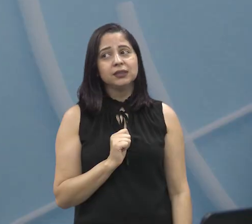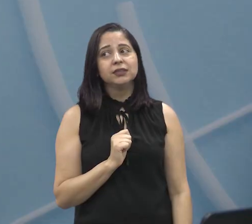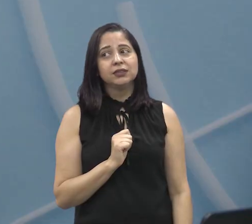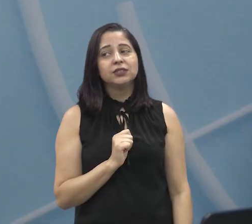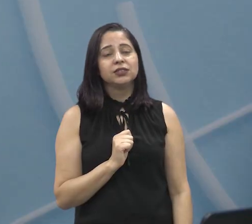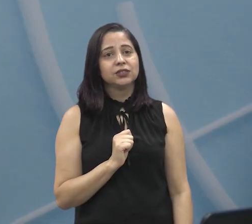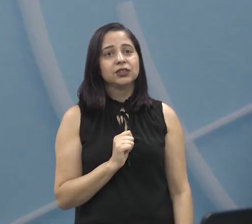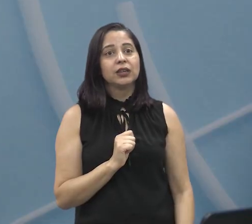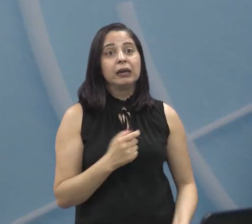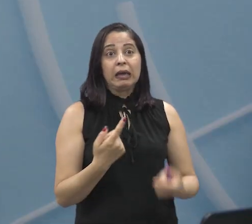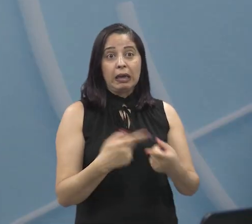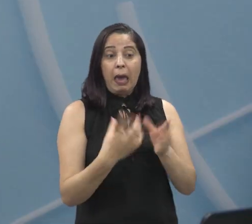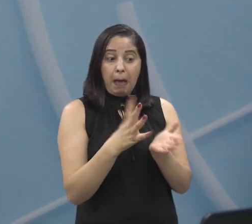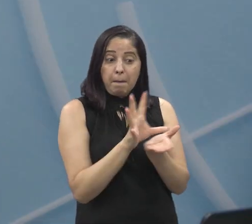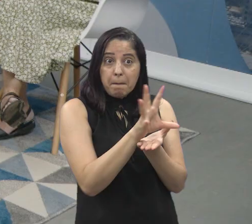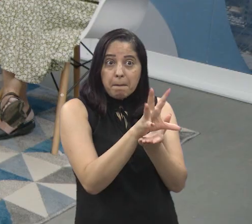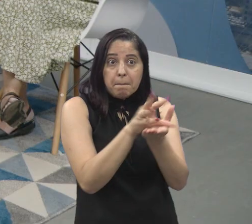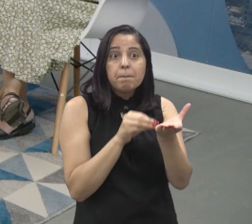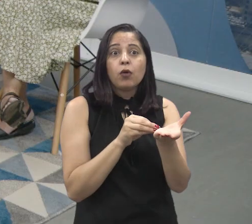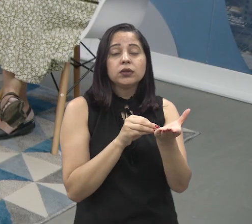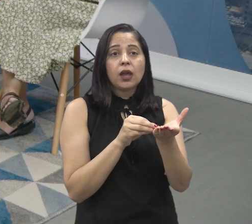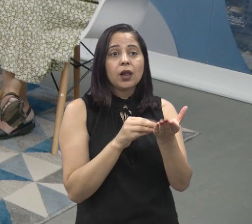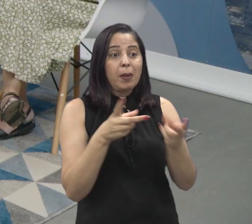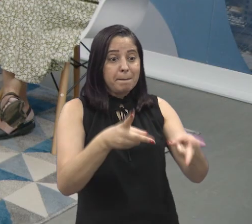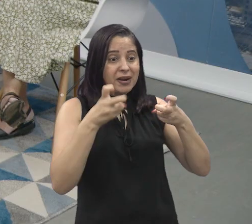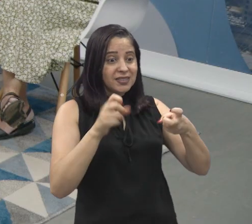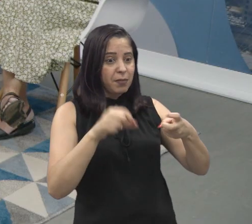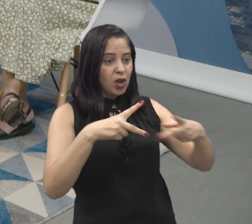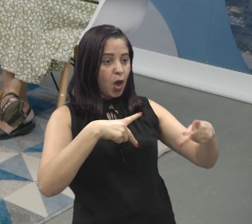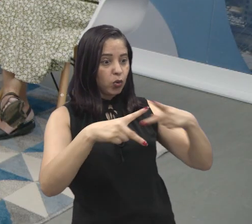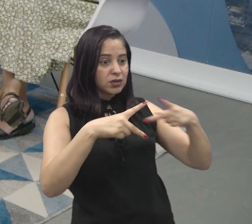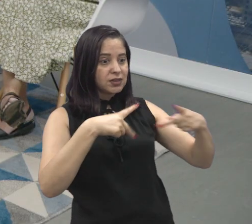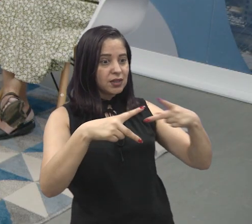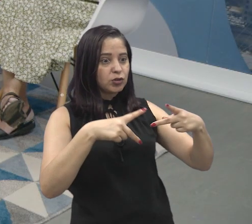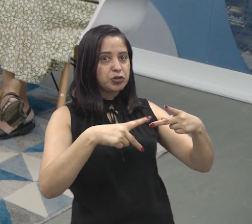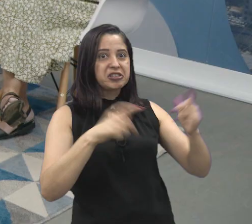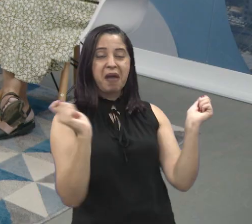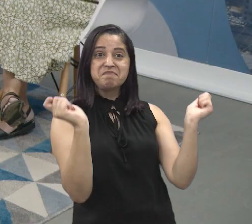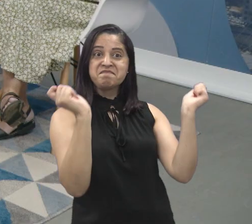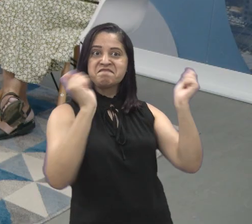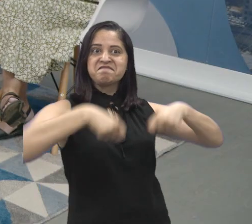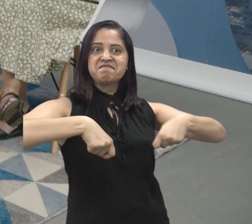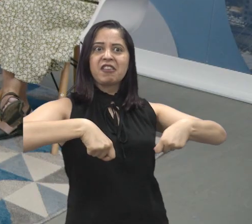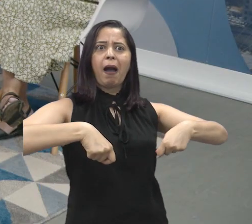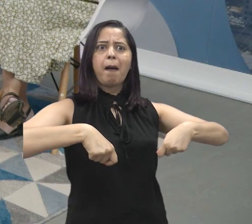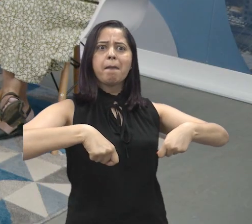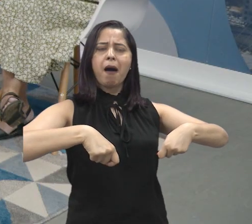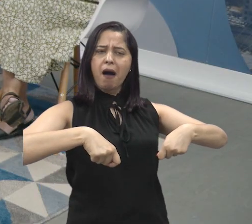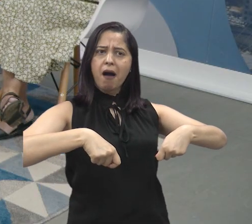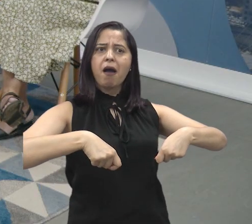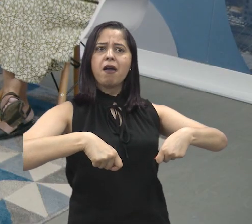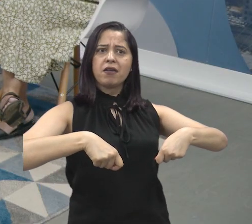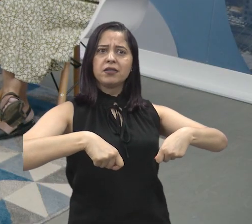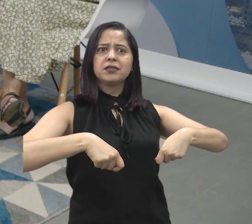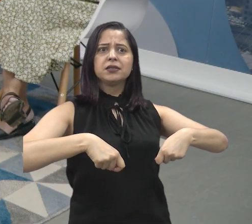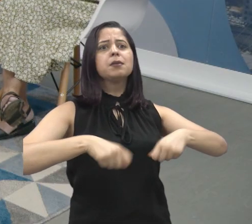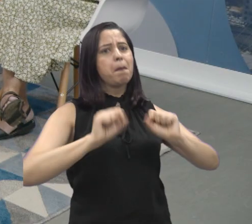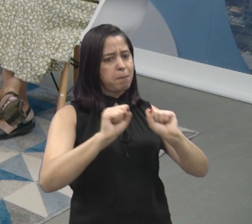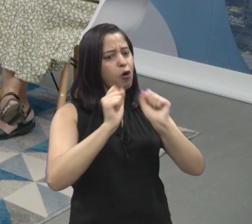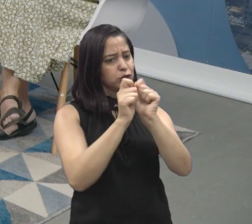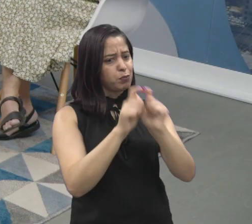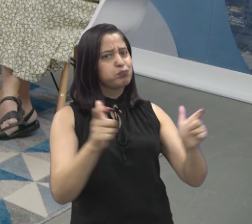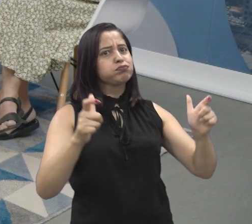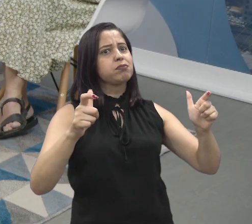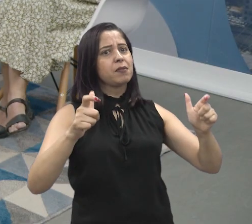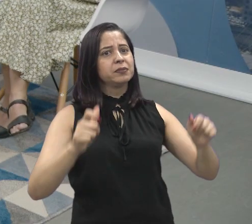como exemplo, né, Aline? E ver que São José dos Campos tem, sim, muito potencial. Basta querer e expandir